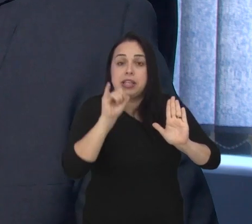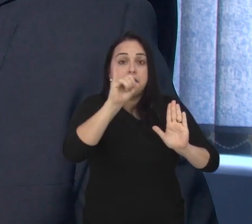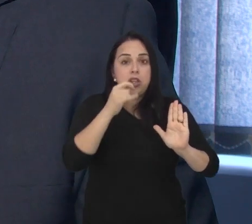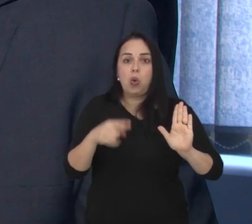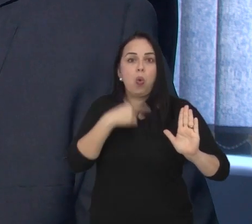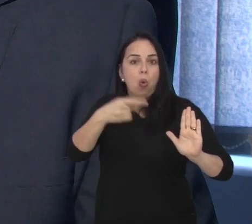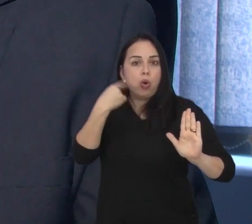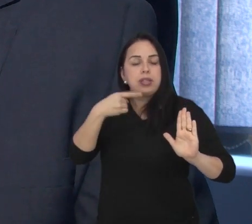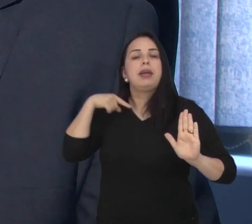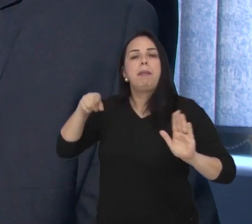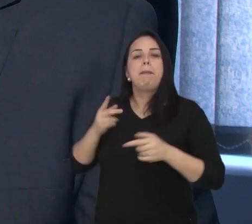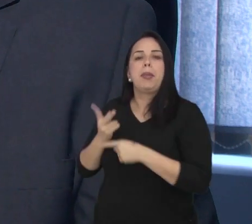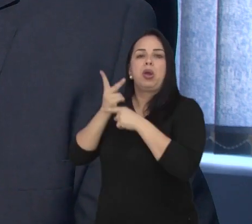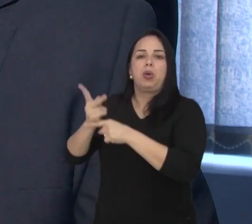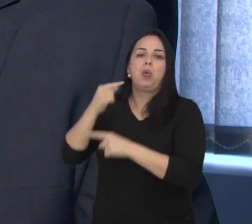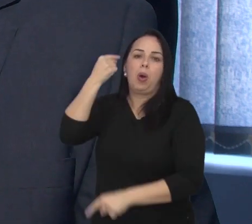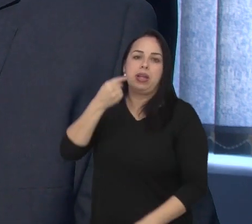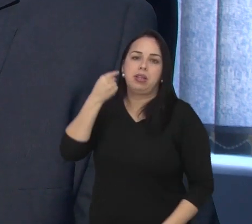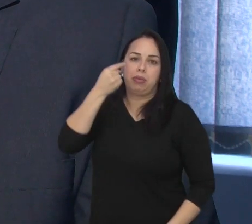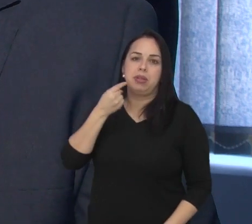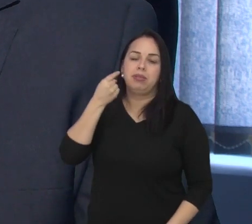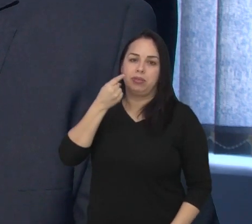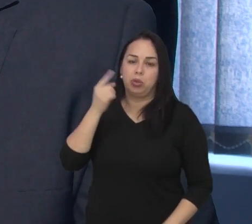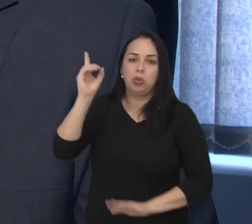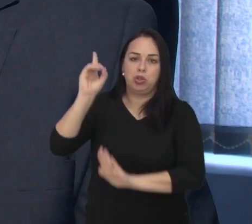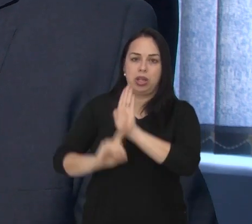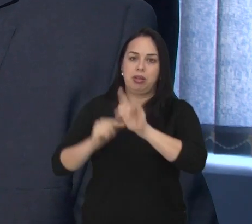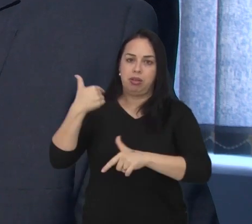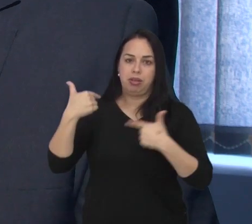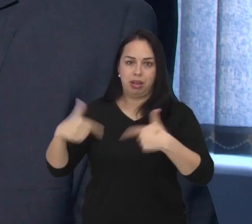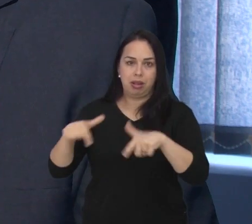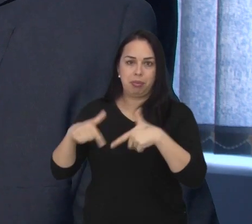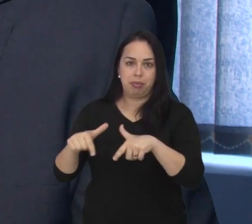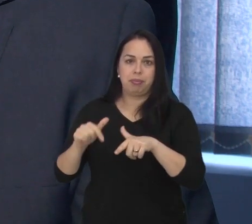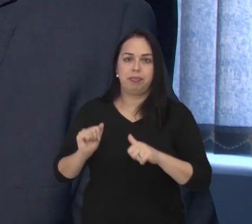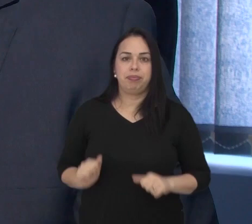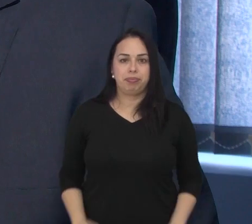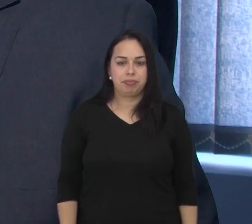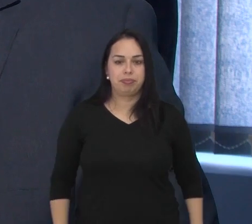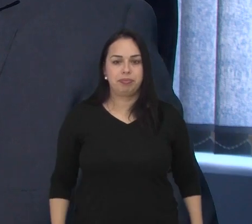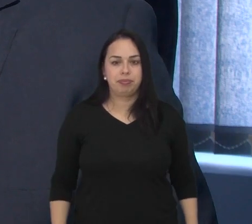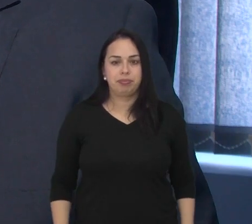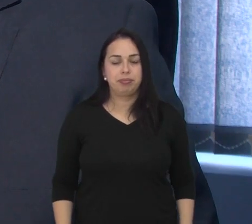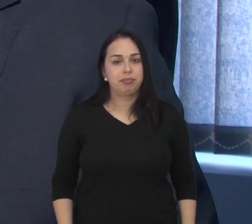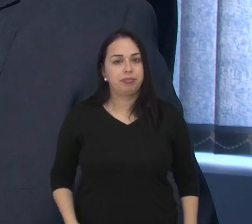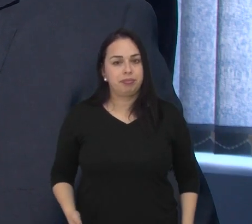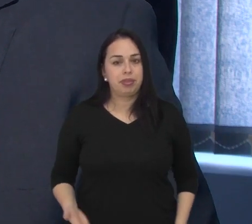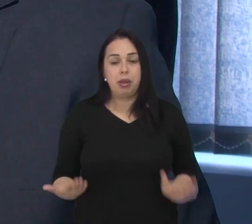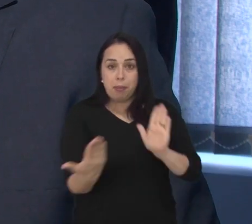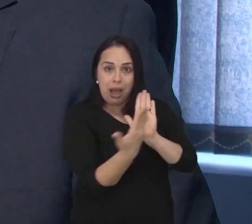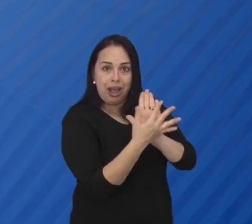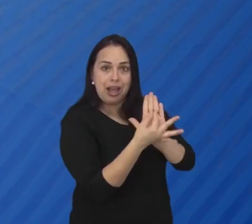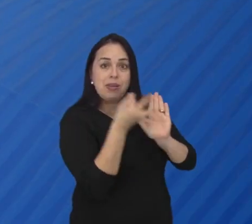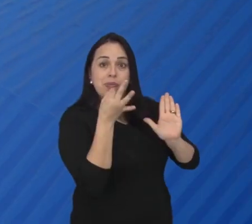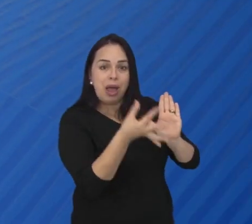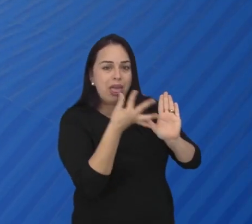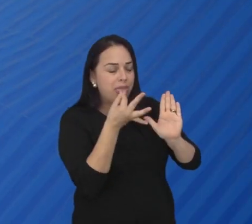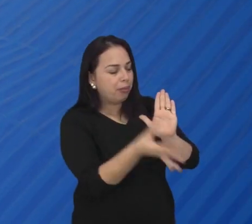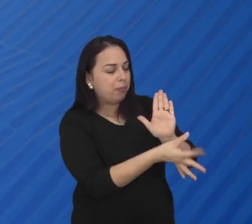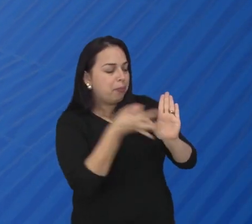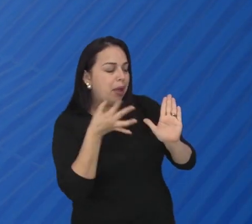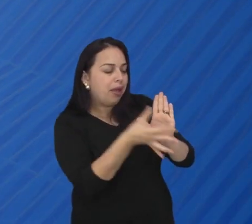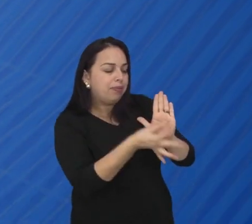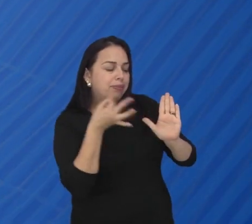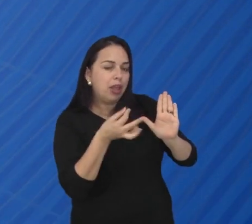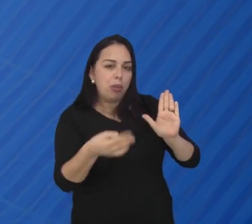tenha um retorno positivo, procurar um advogado especialista em direito do trabalho para acionar a justiça para que possa ser compensado os seus direitos. Uma cartilha